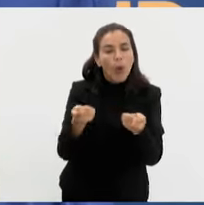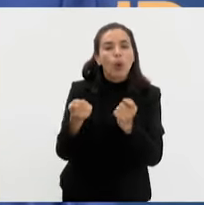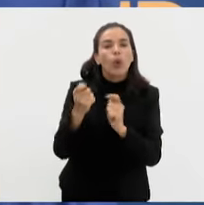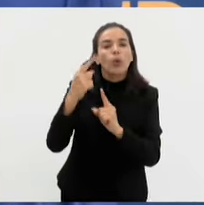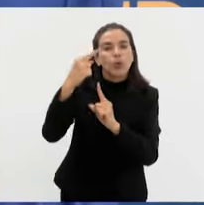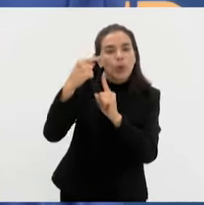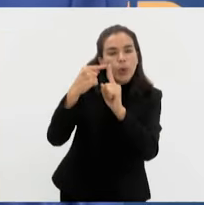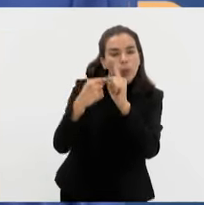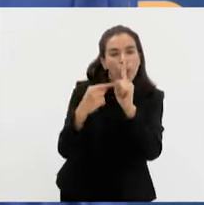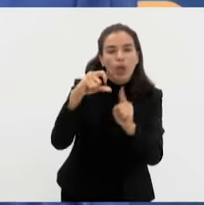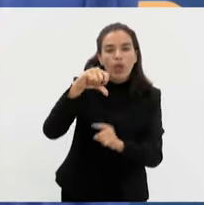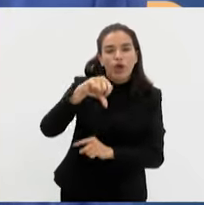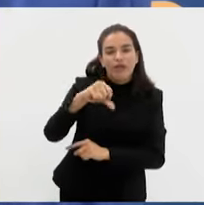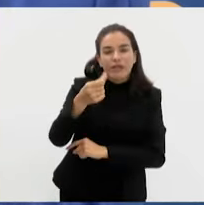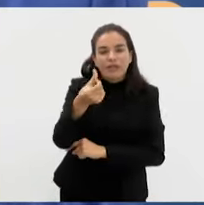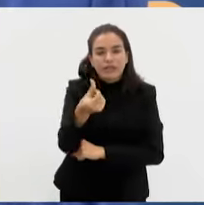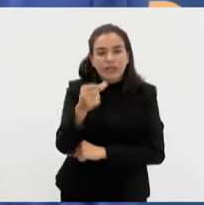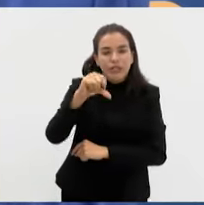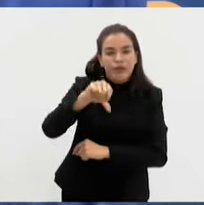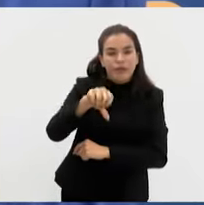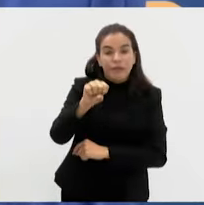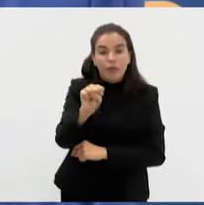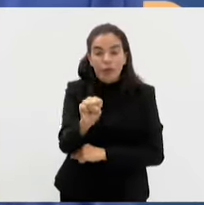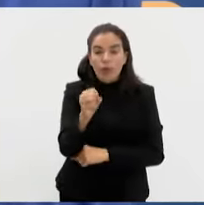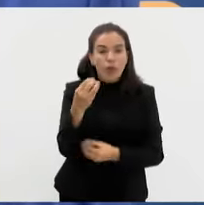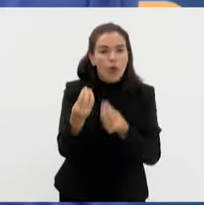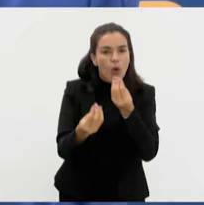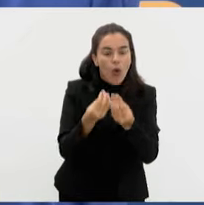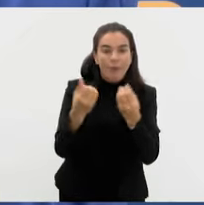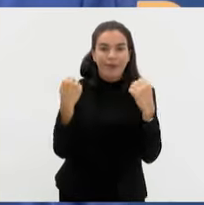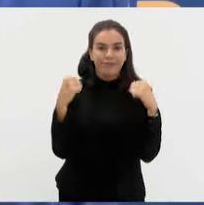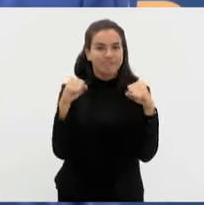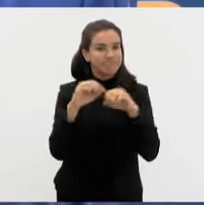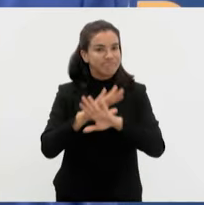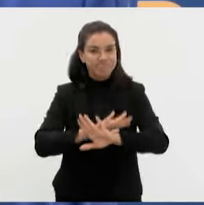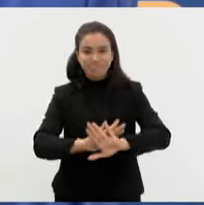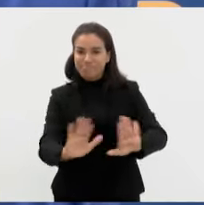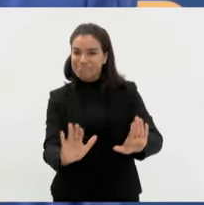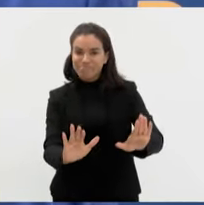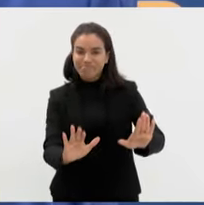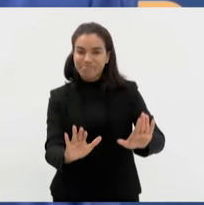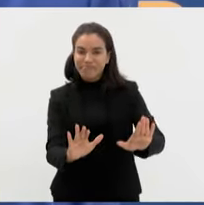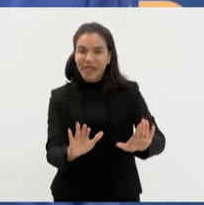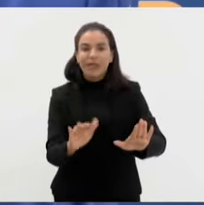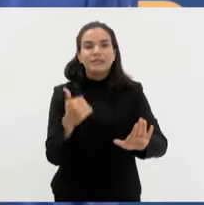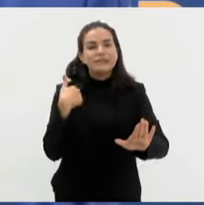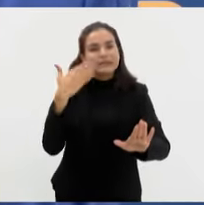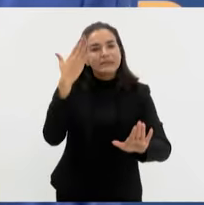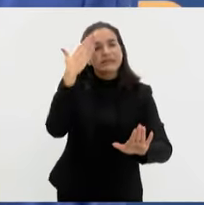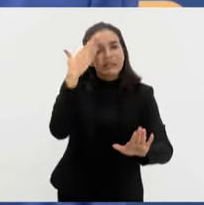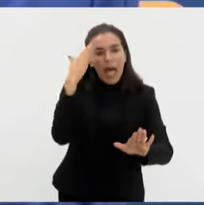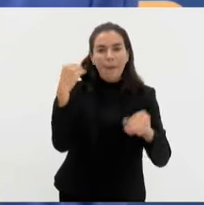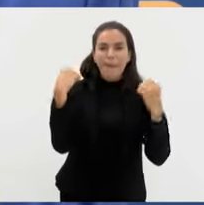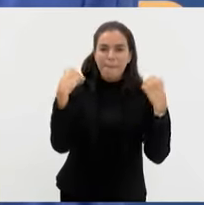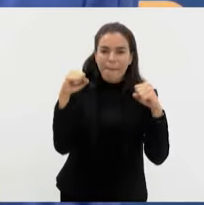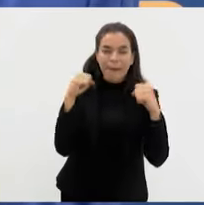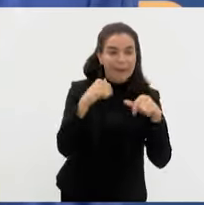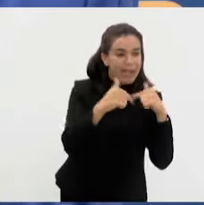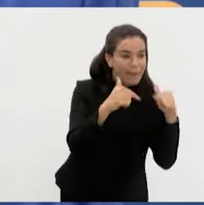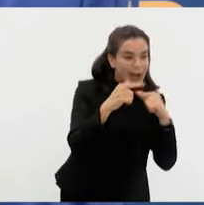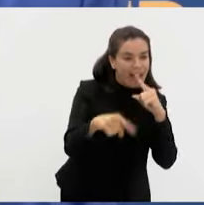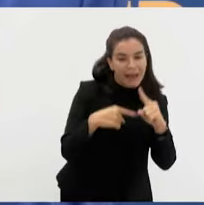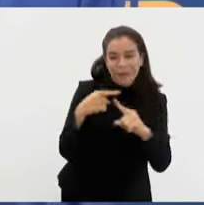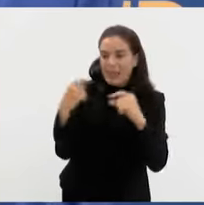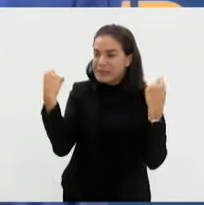entre 96 e 98 através da atividade física. A gente sabe que é exaustivo, a gente tem que trabalhar todo dia, ainda